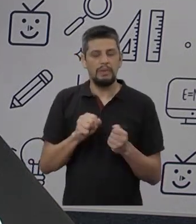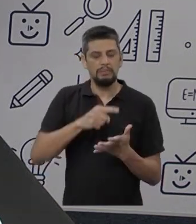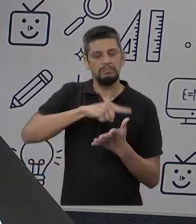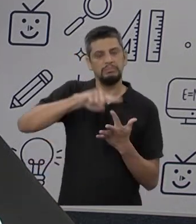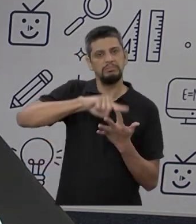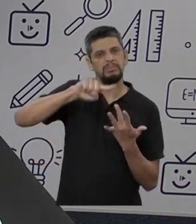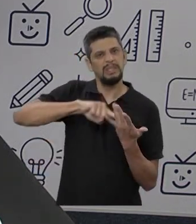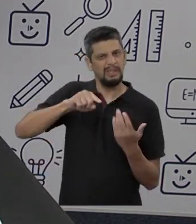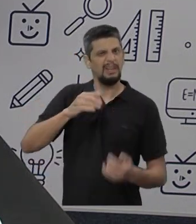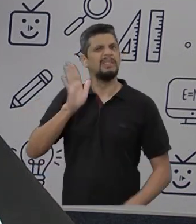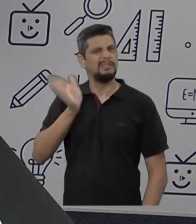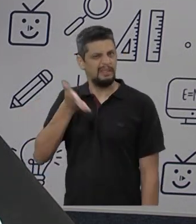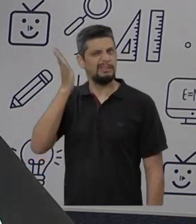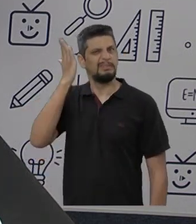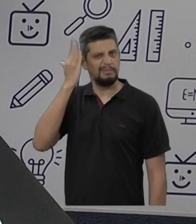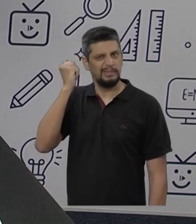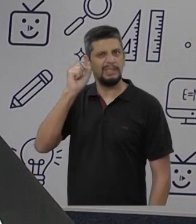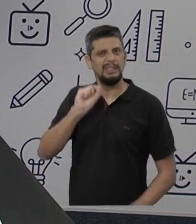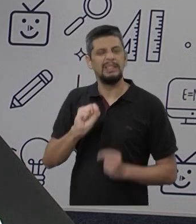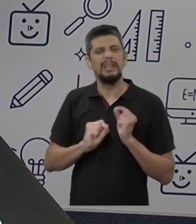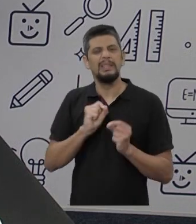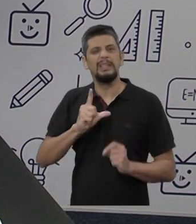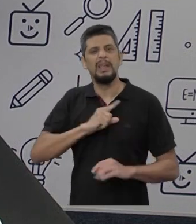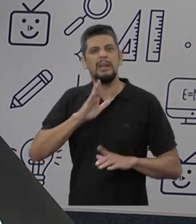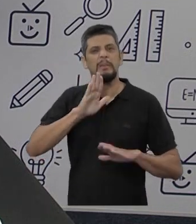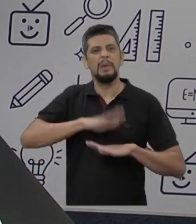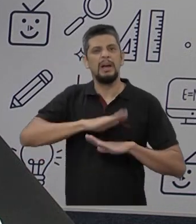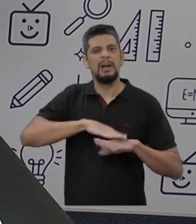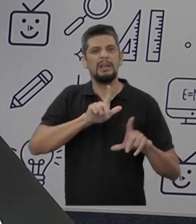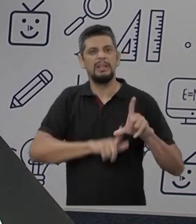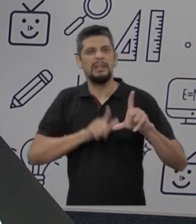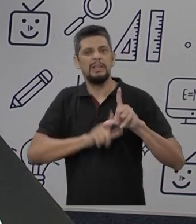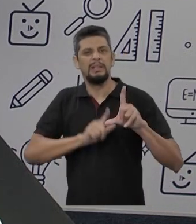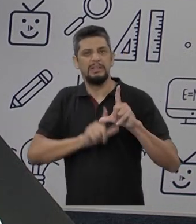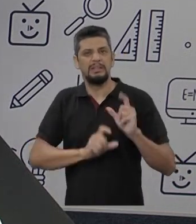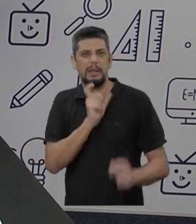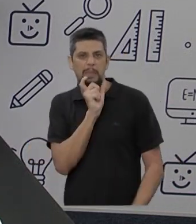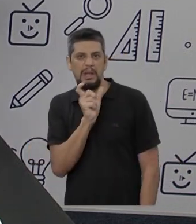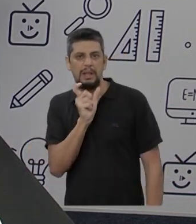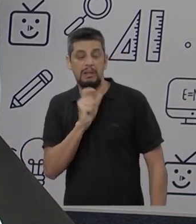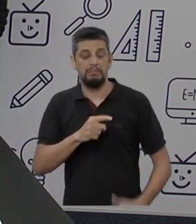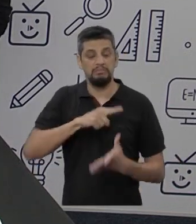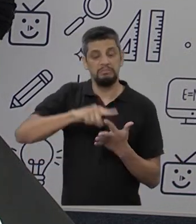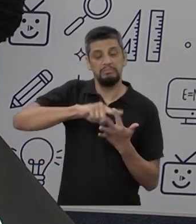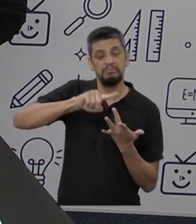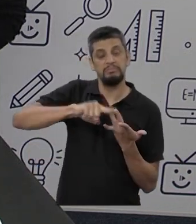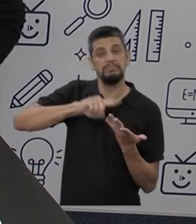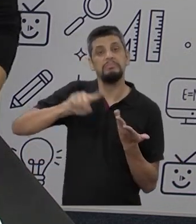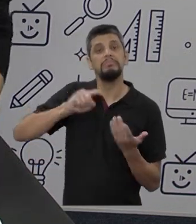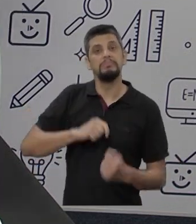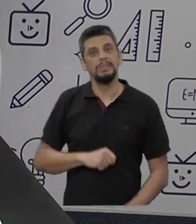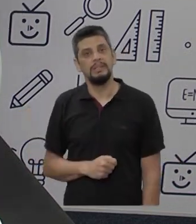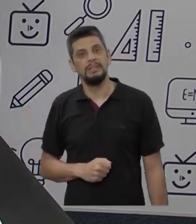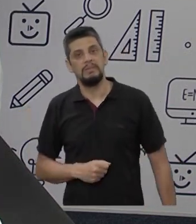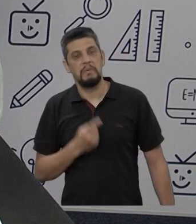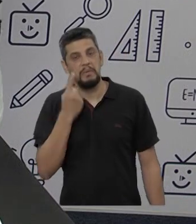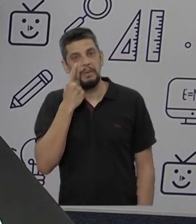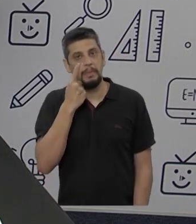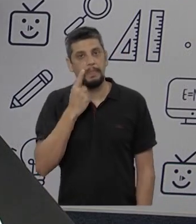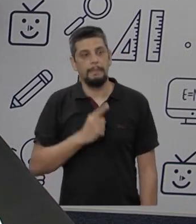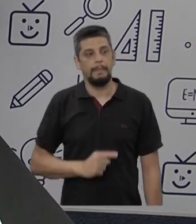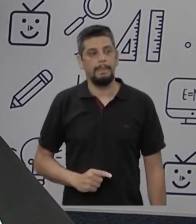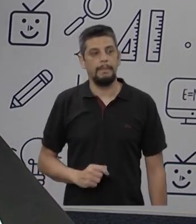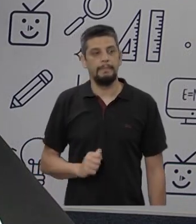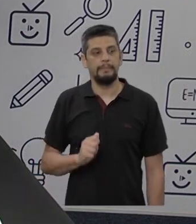contagem das letras, mas eu acho que a gente já sabe quem tem mais letras na palavra, né? Vamos ver. Vamos lá. Conta a sua lá, prof. Vamos